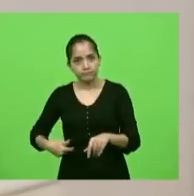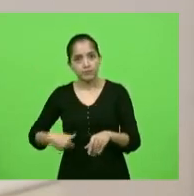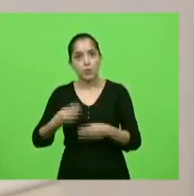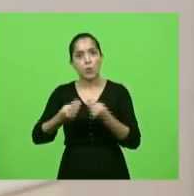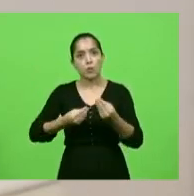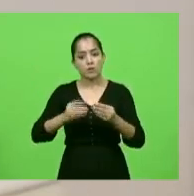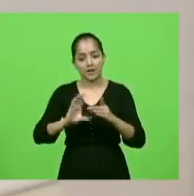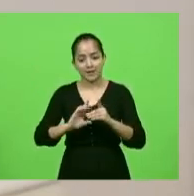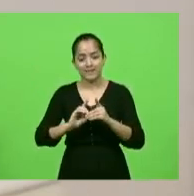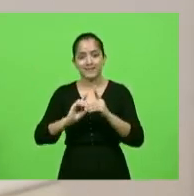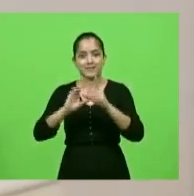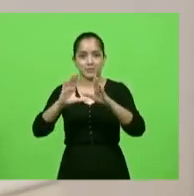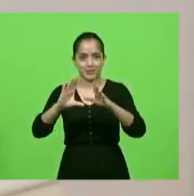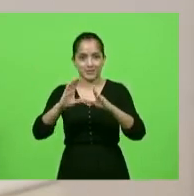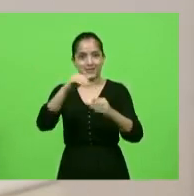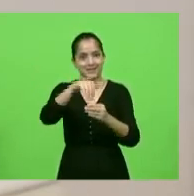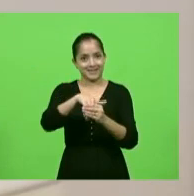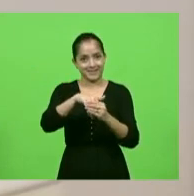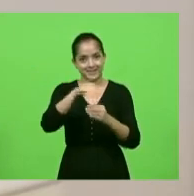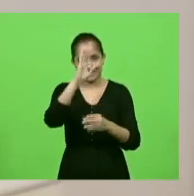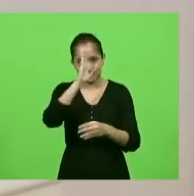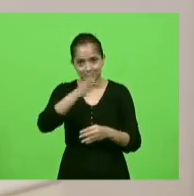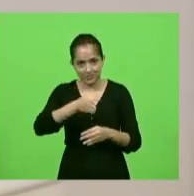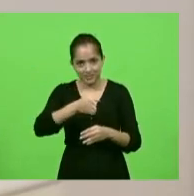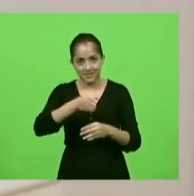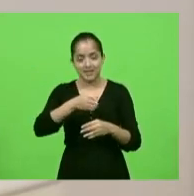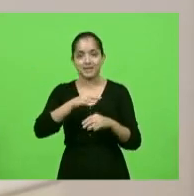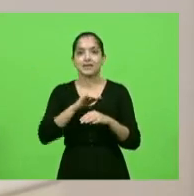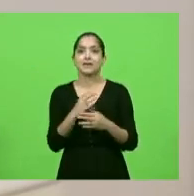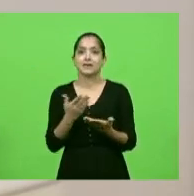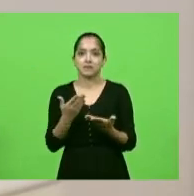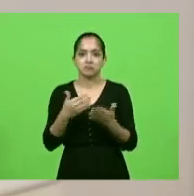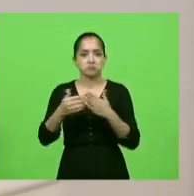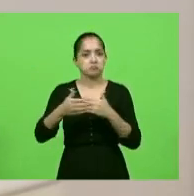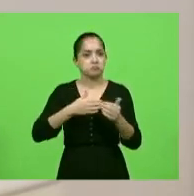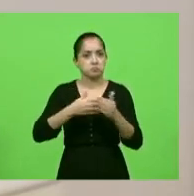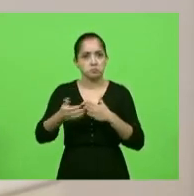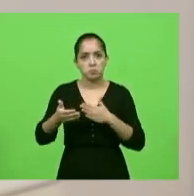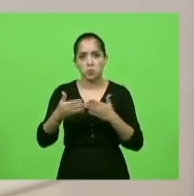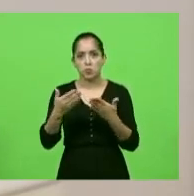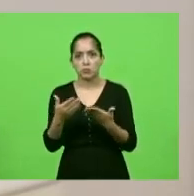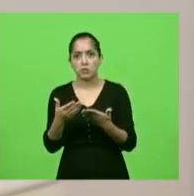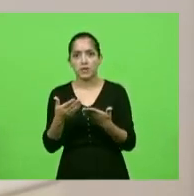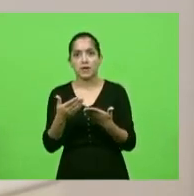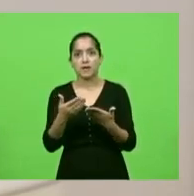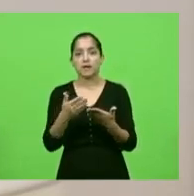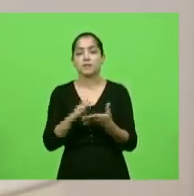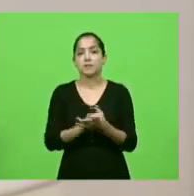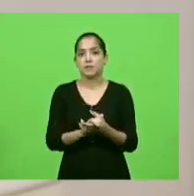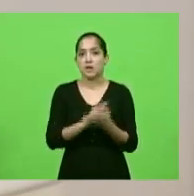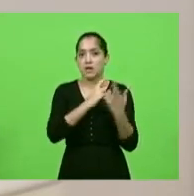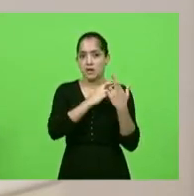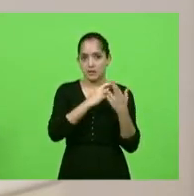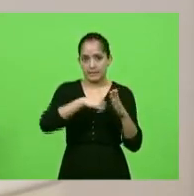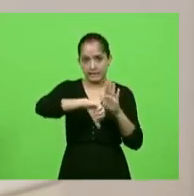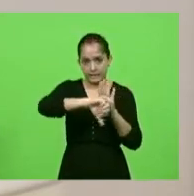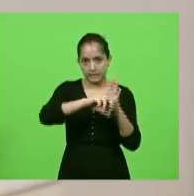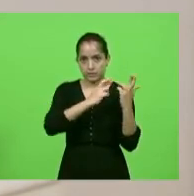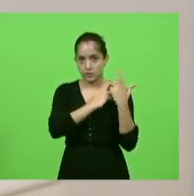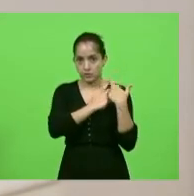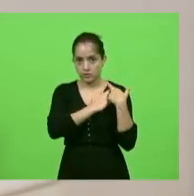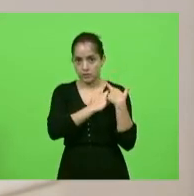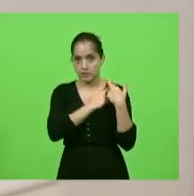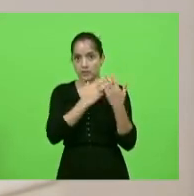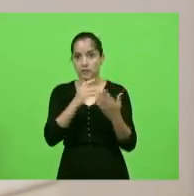eleição direta, sendo que, em caso da prática de qualquer uma das figuras típicas de crime de responsabilidade,